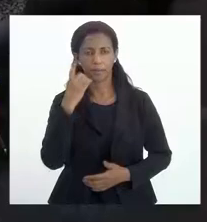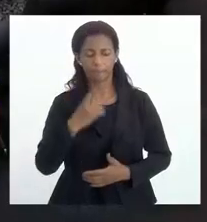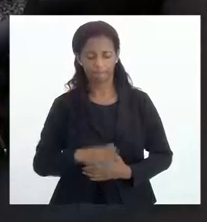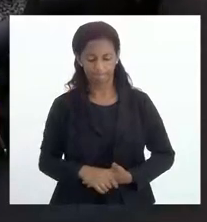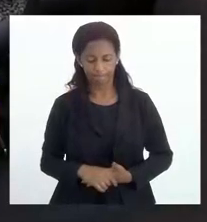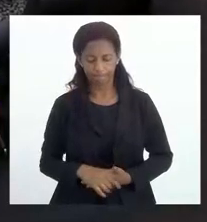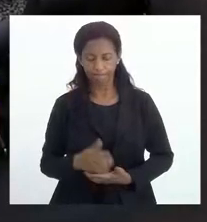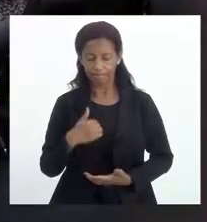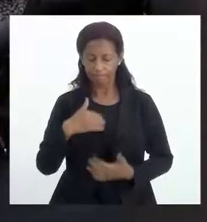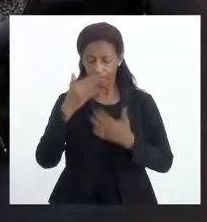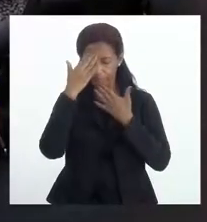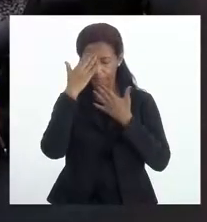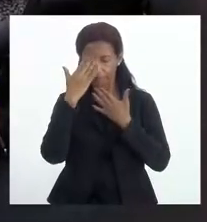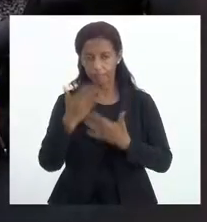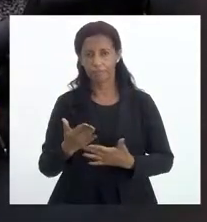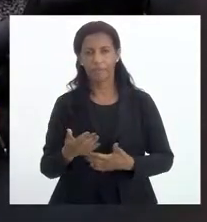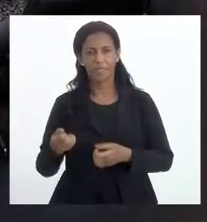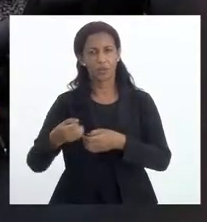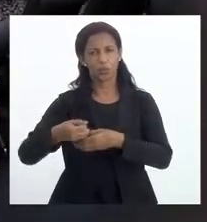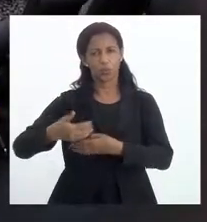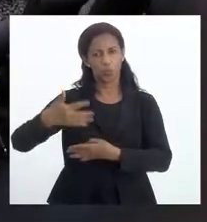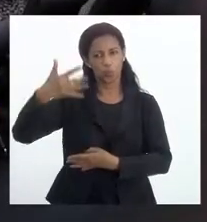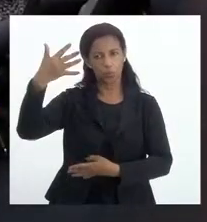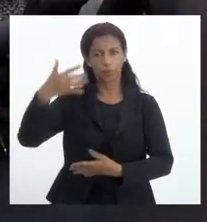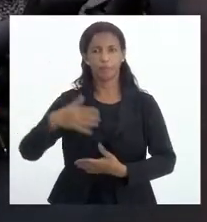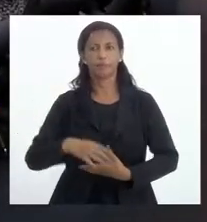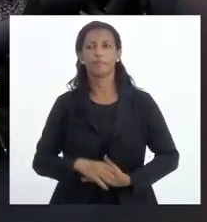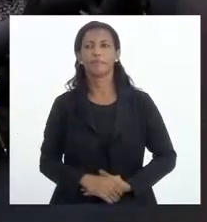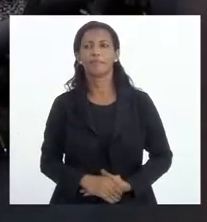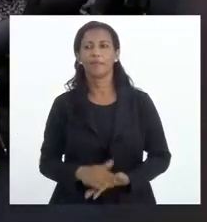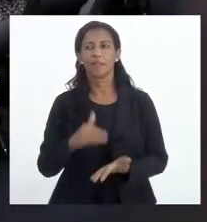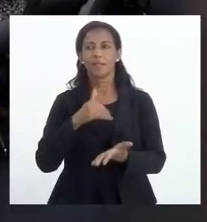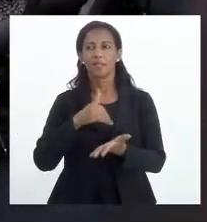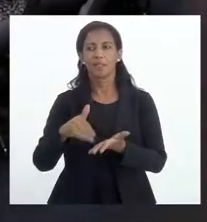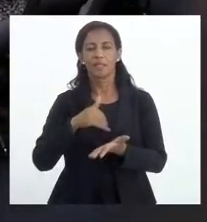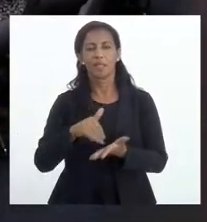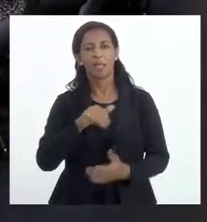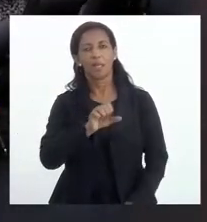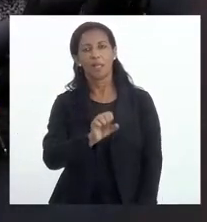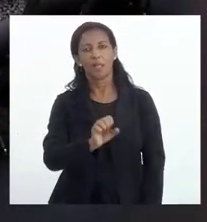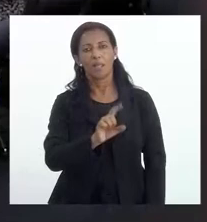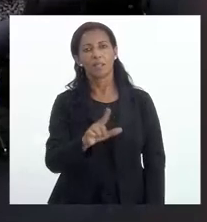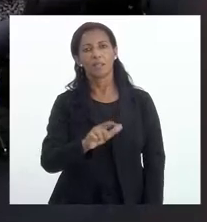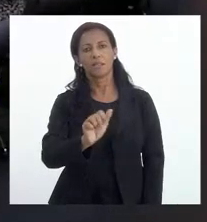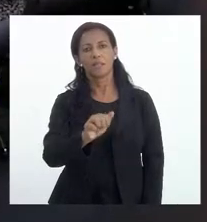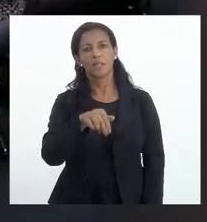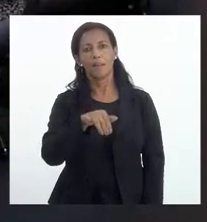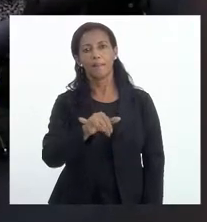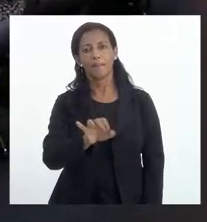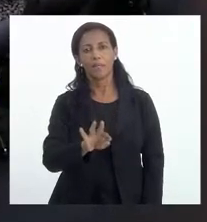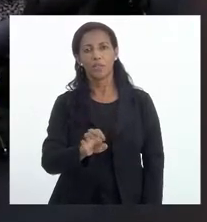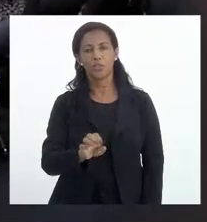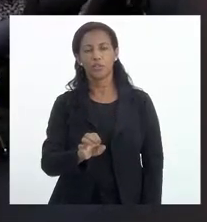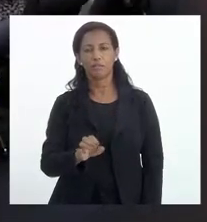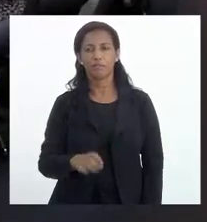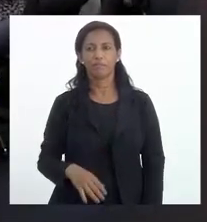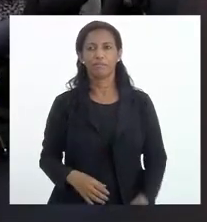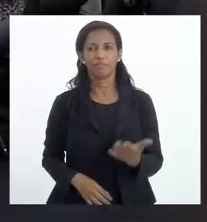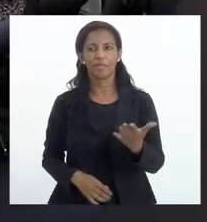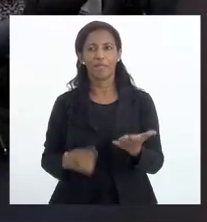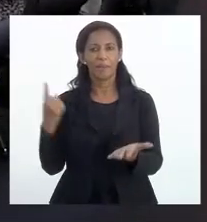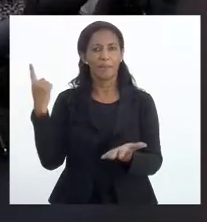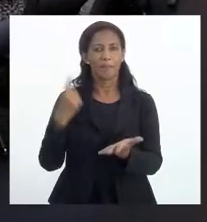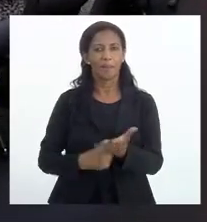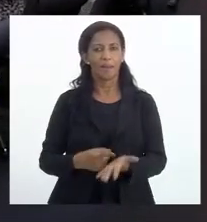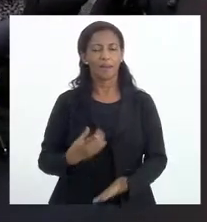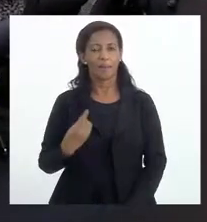que agradeço a sua exposição, secretário Zamit. Queria registrar aqui,